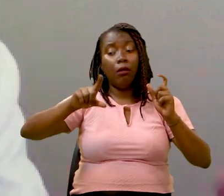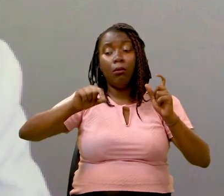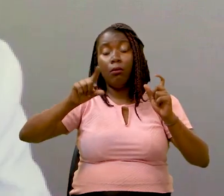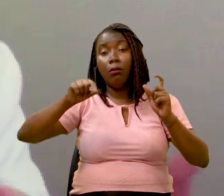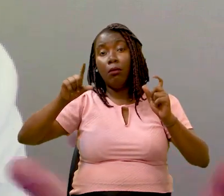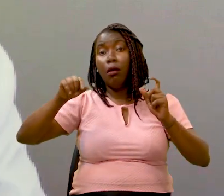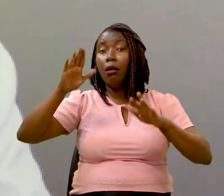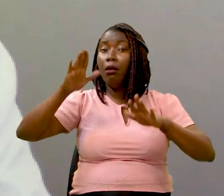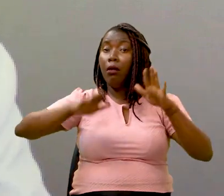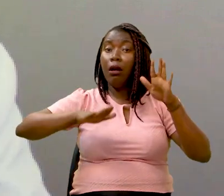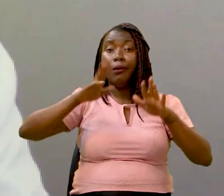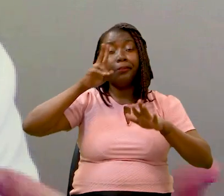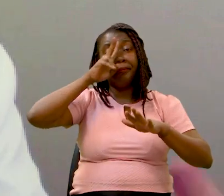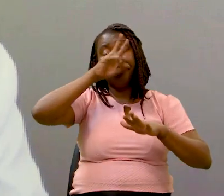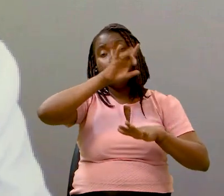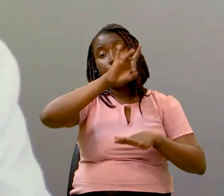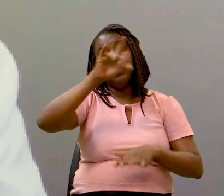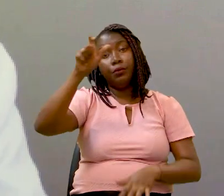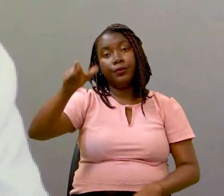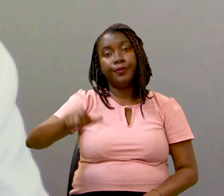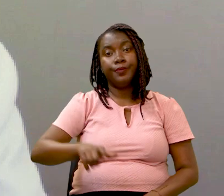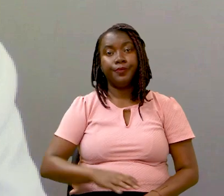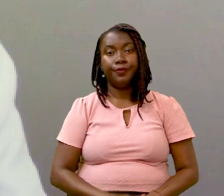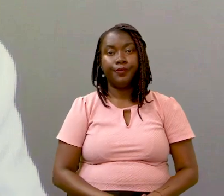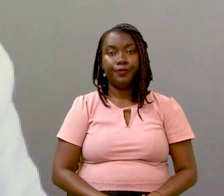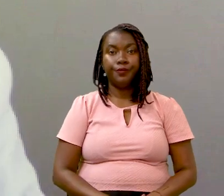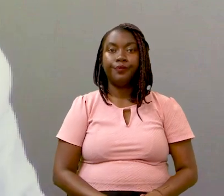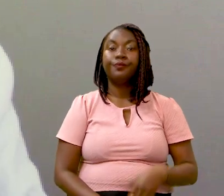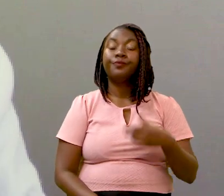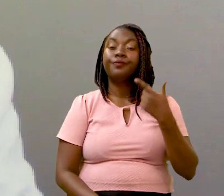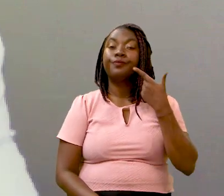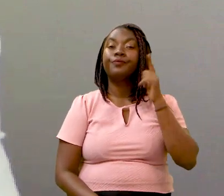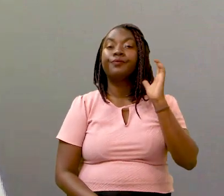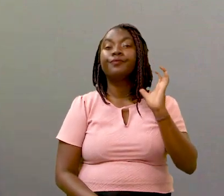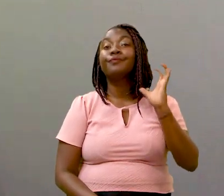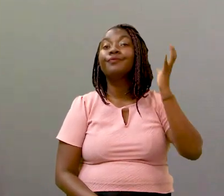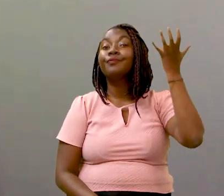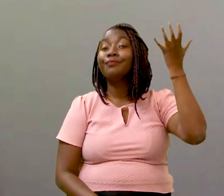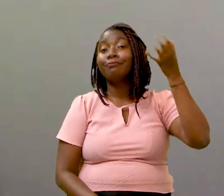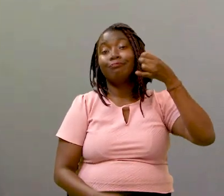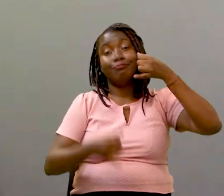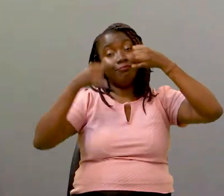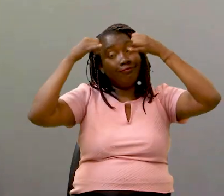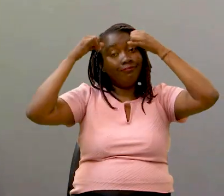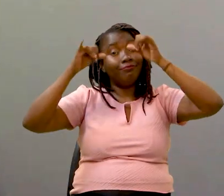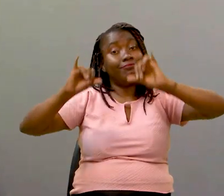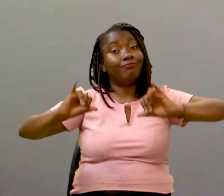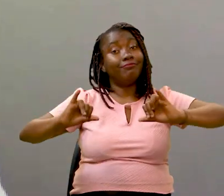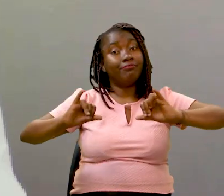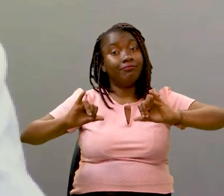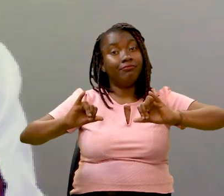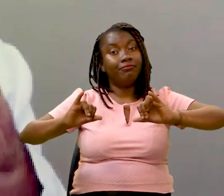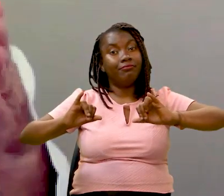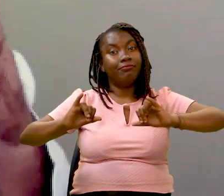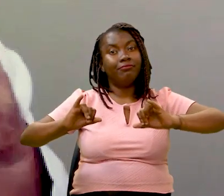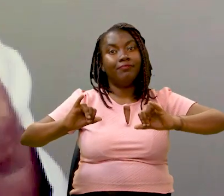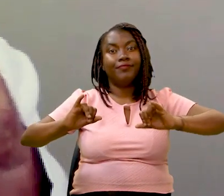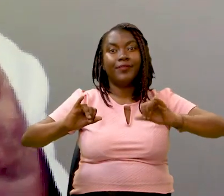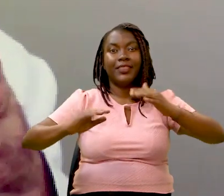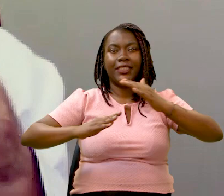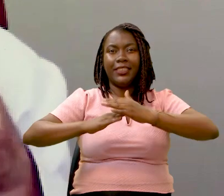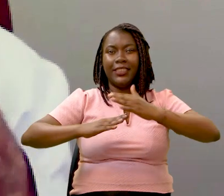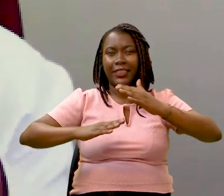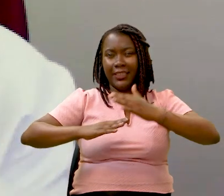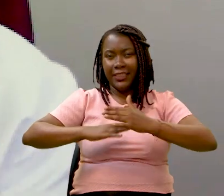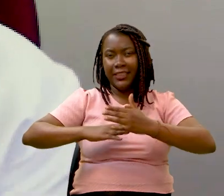que vão ser feitas dependendo da gravidade, cada caso é um caso. Outra situação é o tratamento preventivo. Então, o indivíduo que está